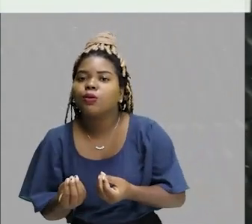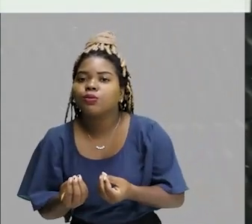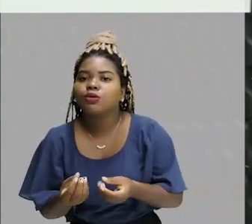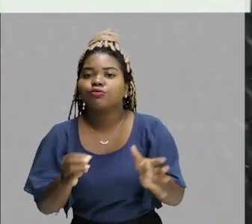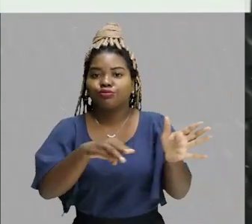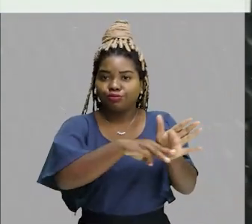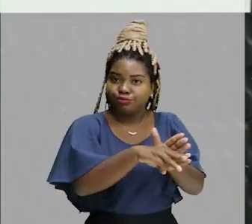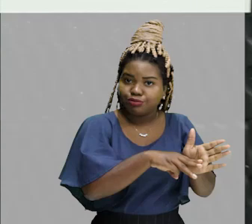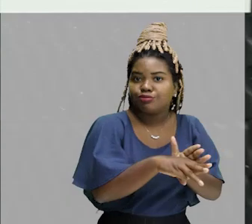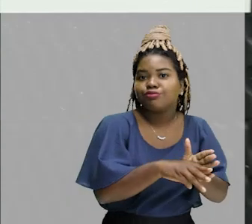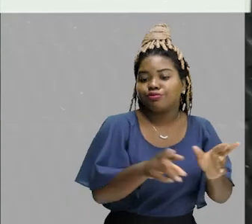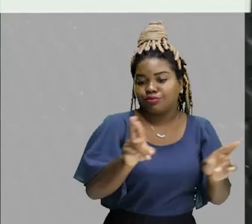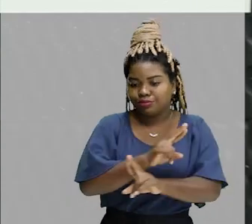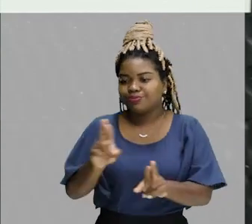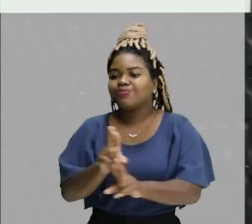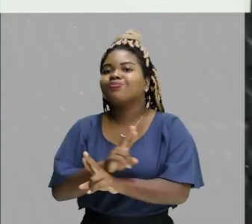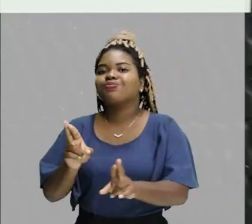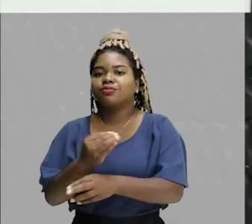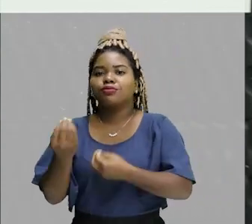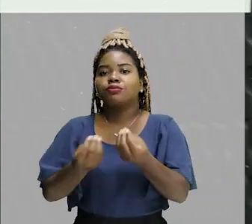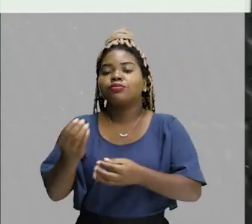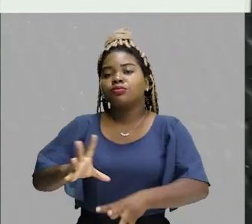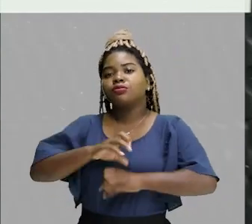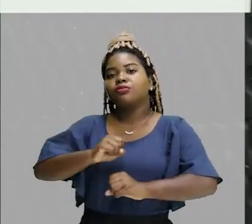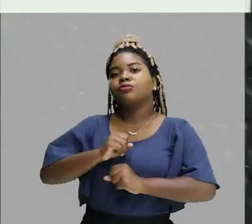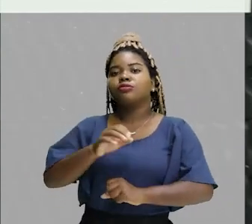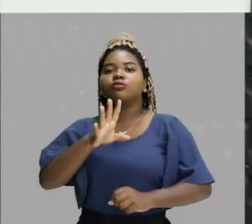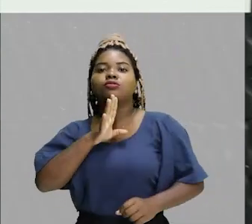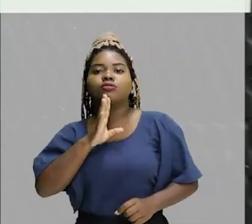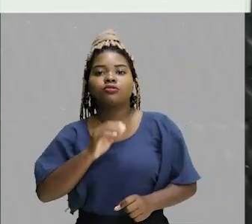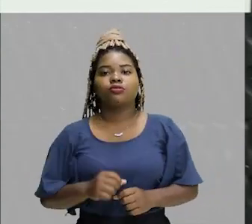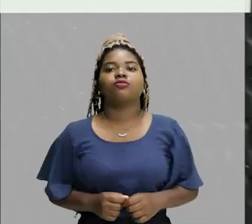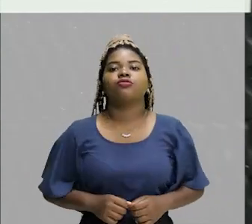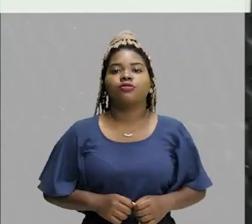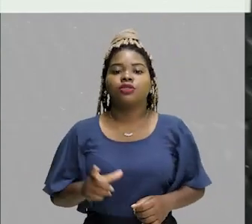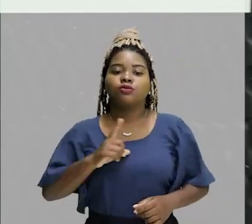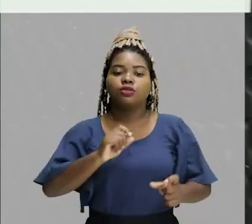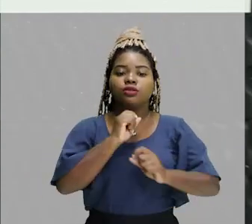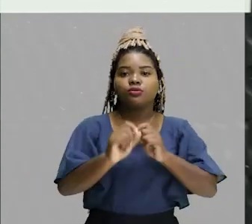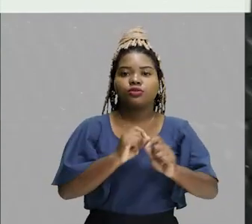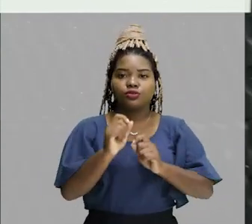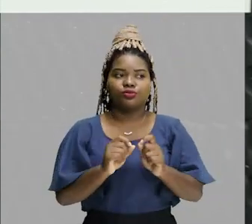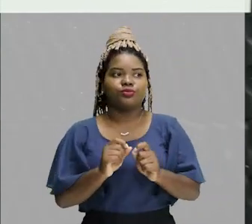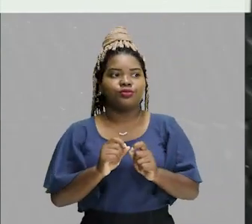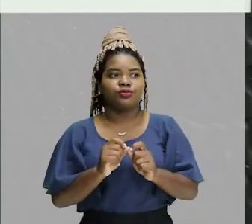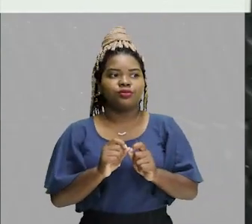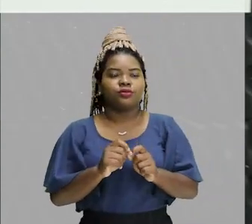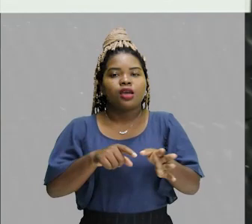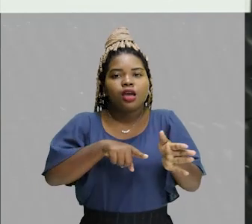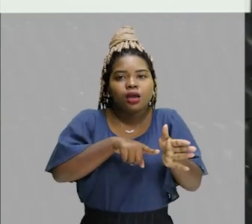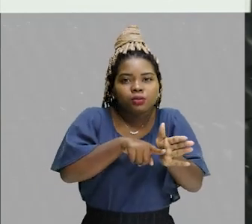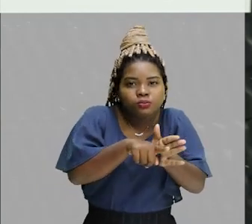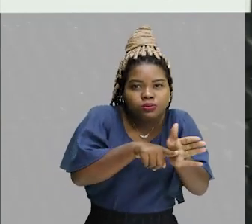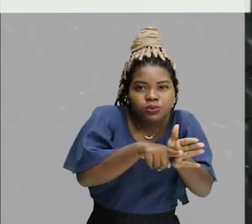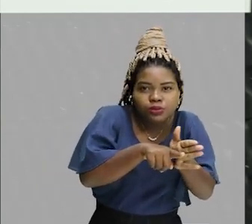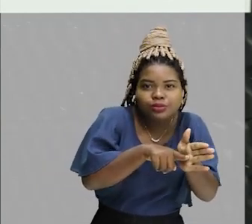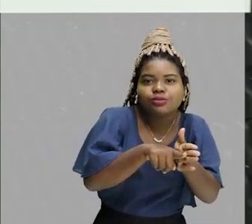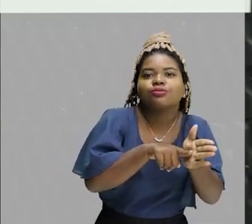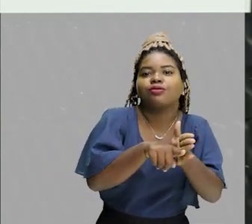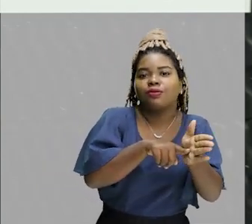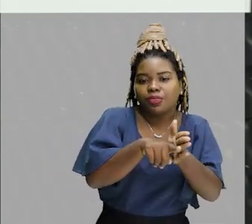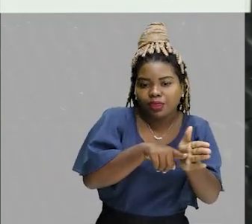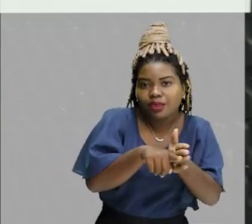exemplo, com o processo de pesquisa, olha aqui, olha, que vai marcar a busca